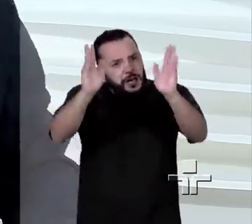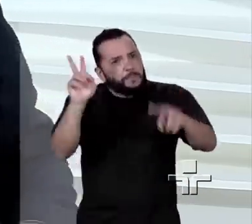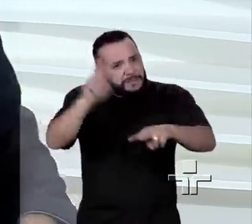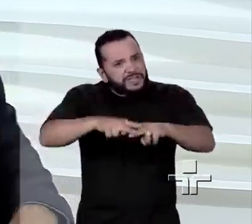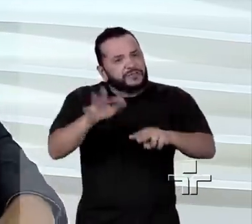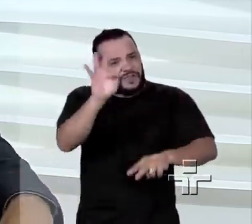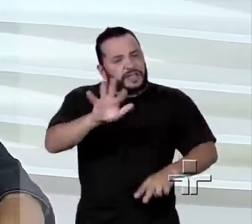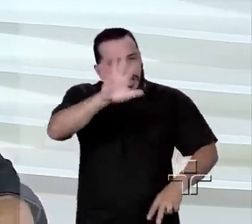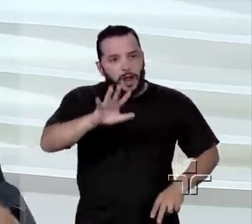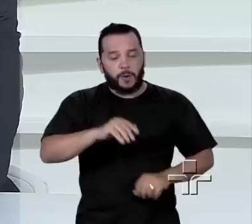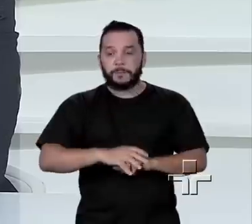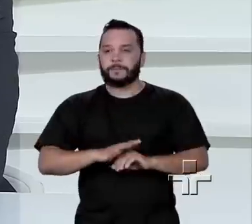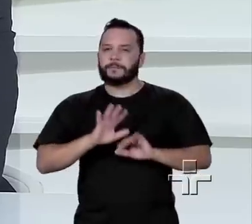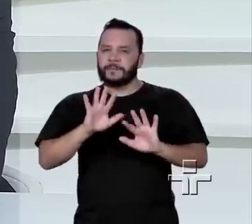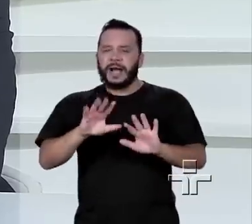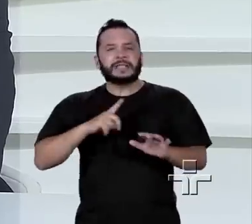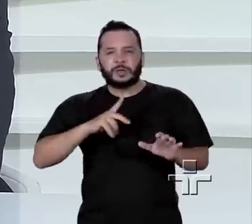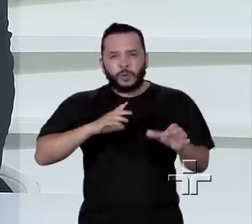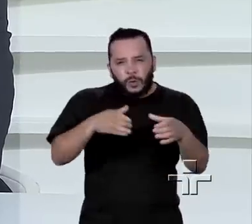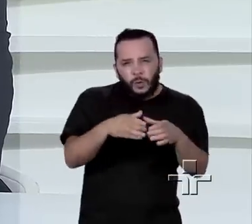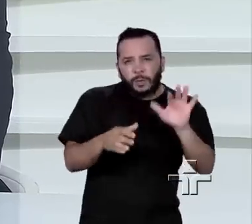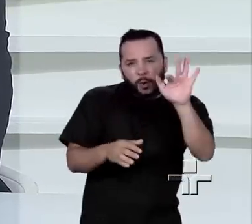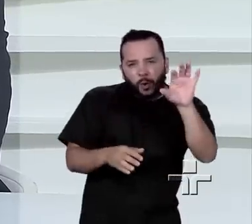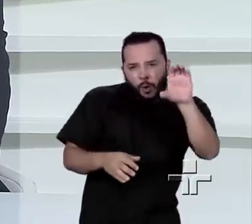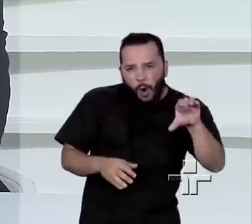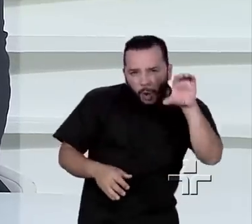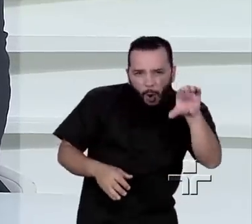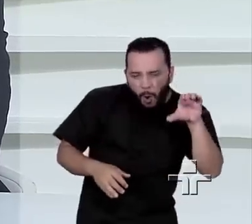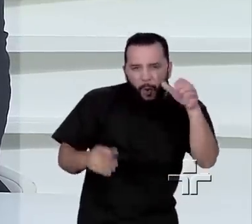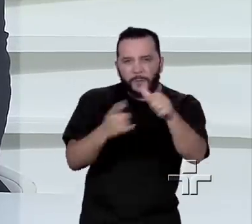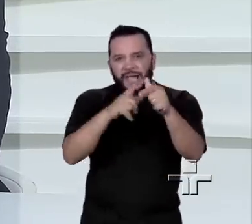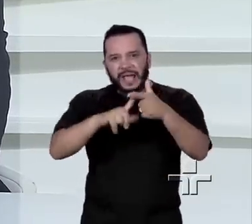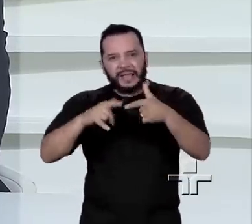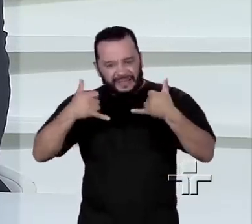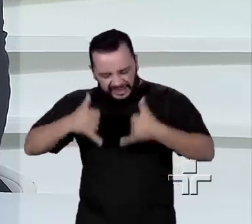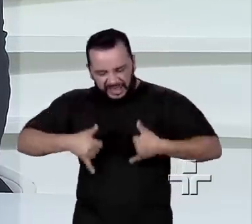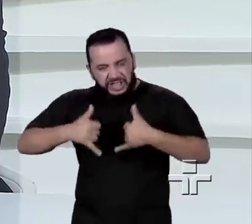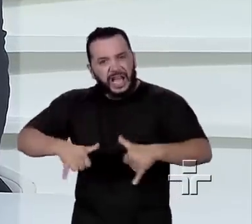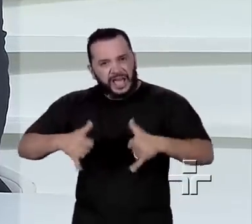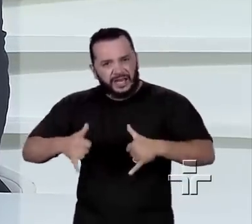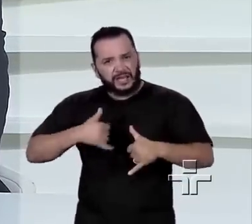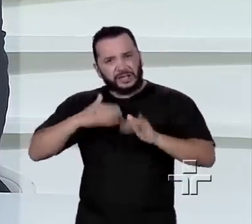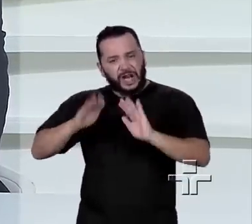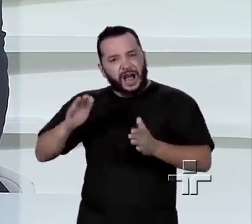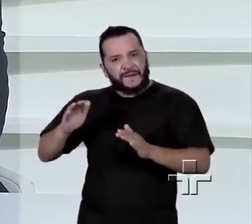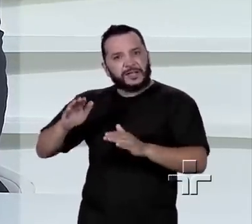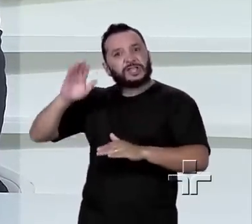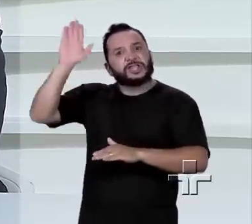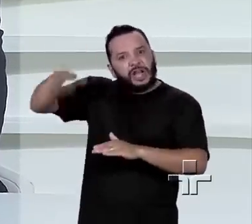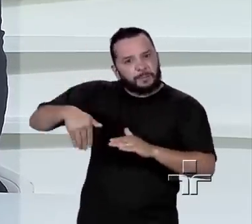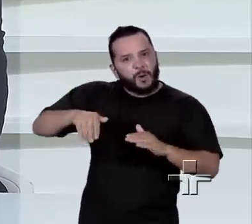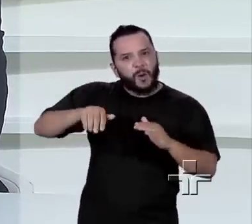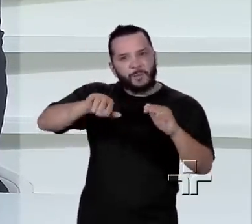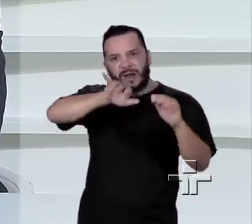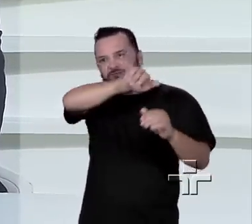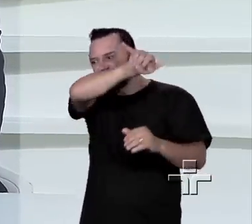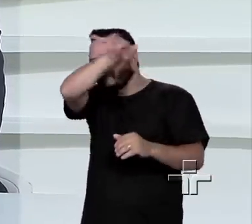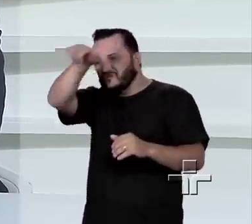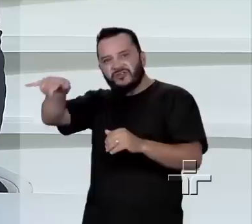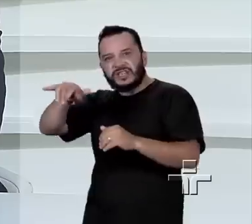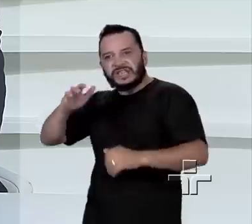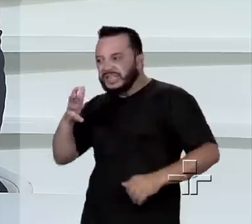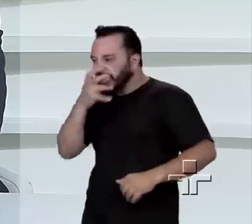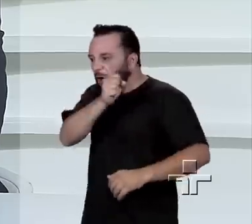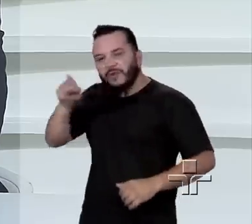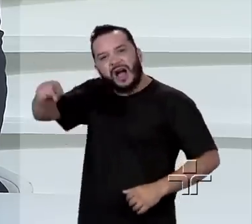paramilitares internacionais foram contratadas, por que ninguém foi? A polícia identificou isso? Por que a polícia não prendeu ninguém? Não saiu nenhuma notícia de ter prendido um